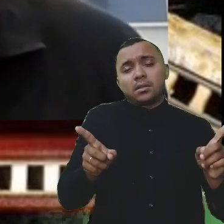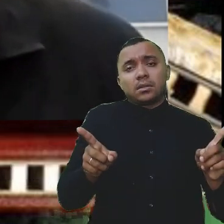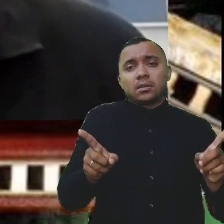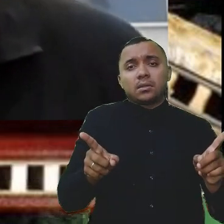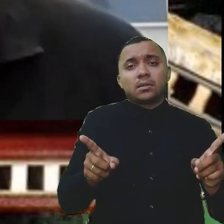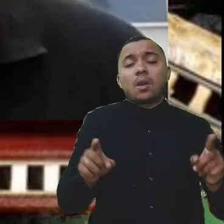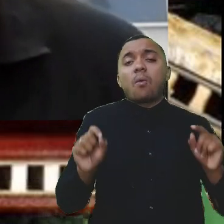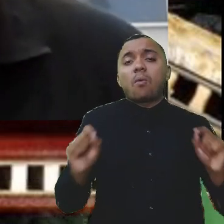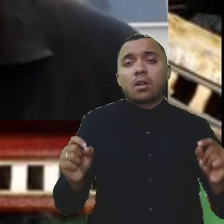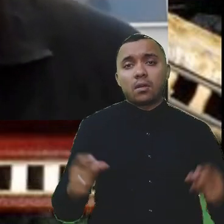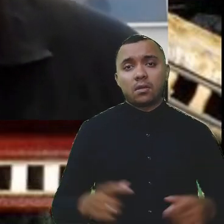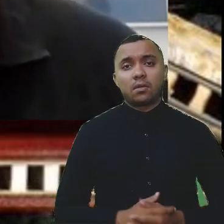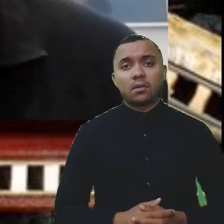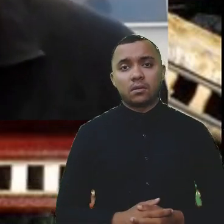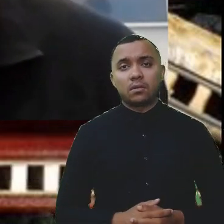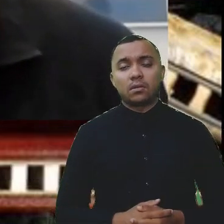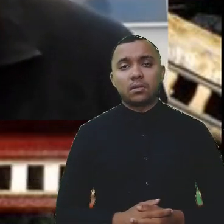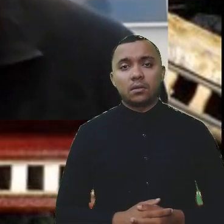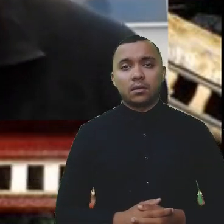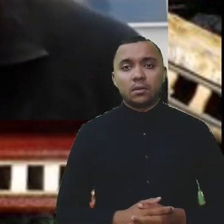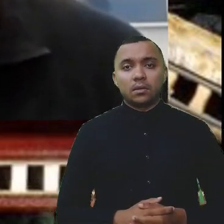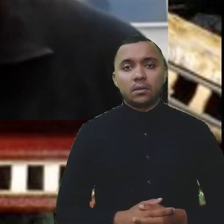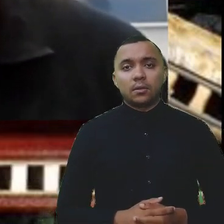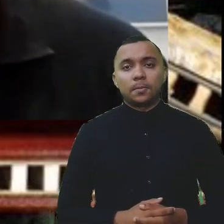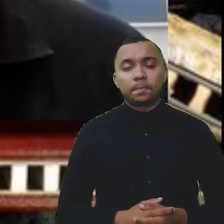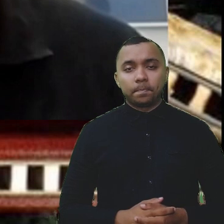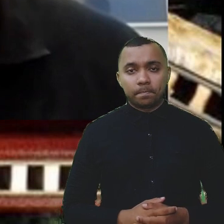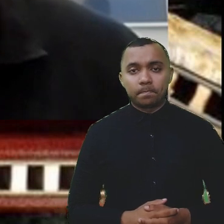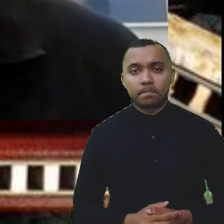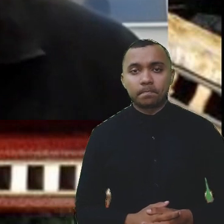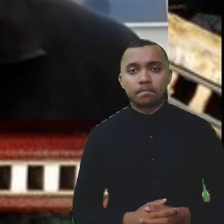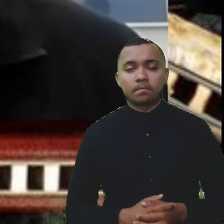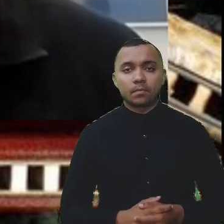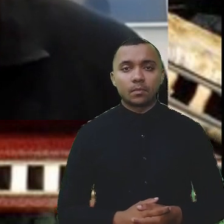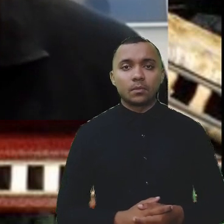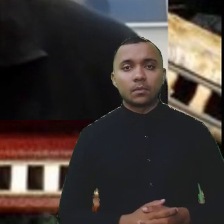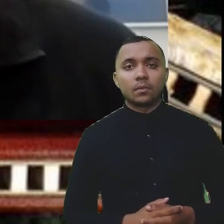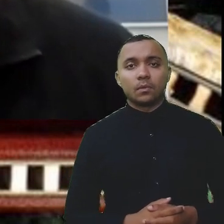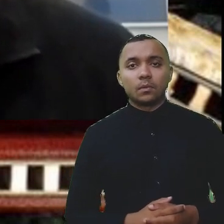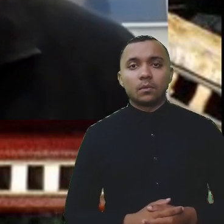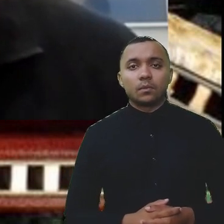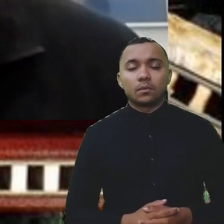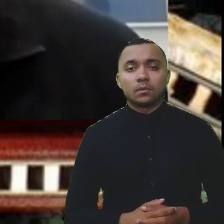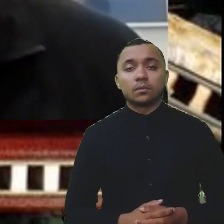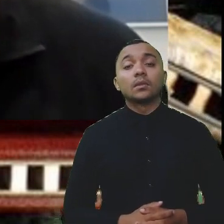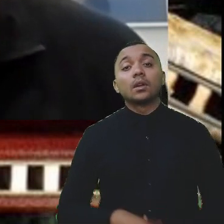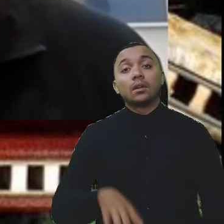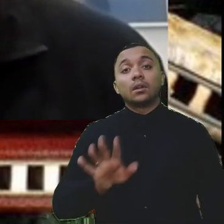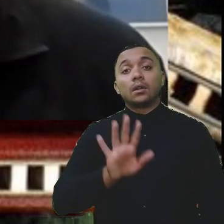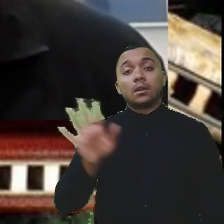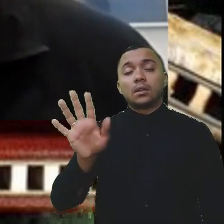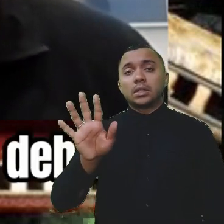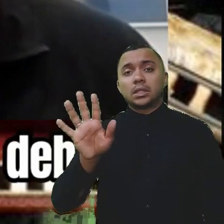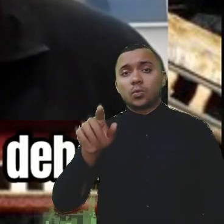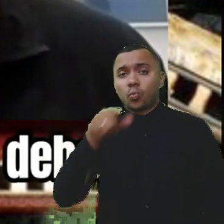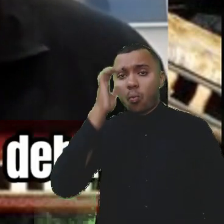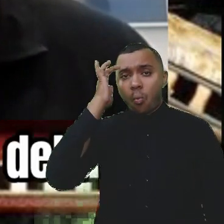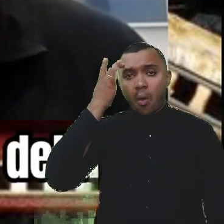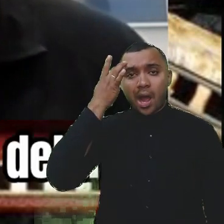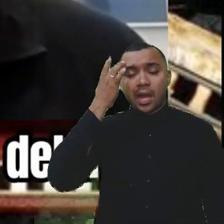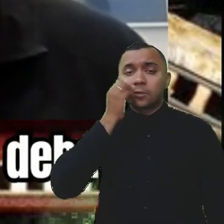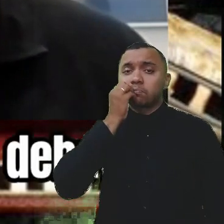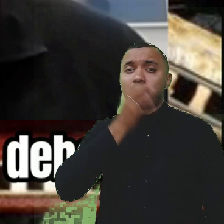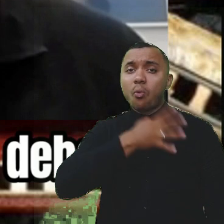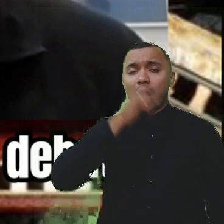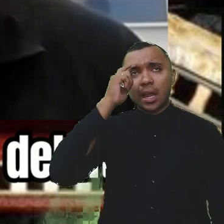volta. É uma transformação sem Pois é, volta. cara. E tem Mas é muito solução para isso? Tem uma solução que a gente possa discutir,